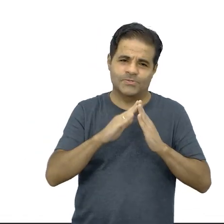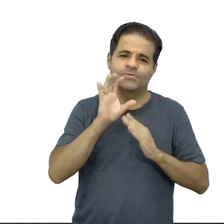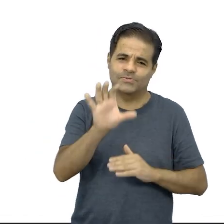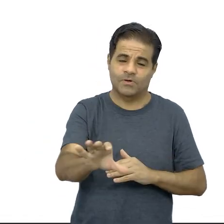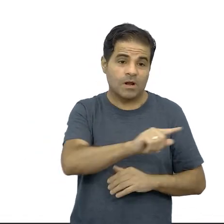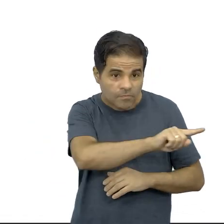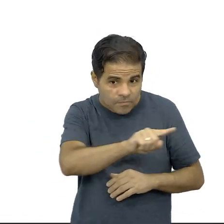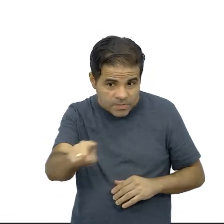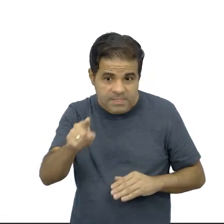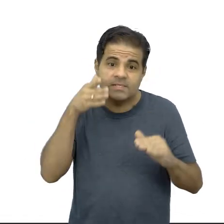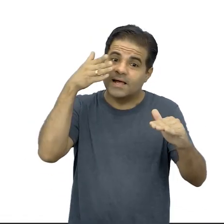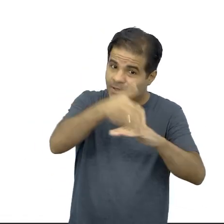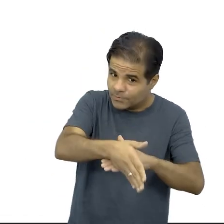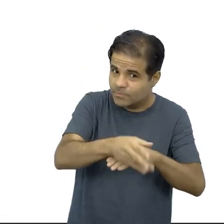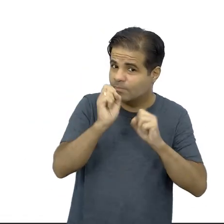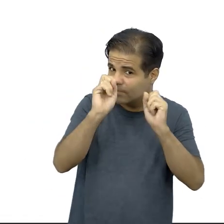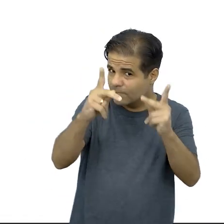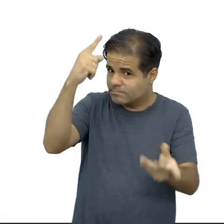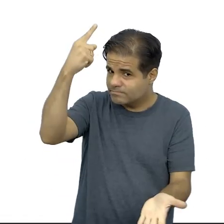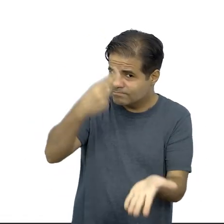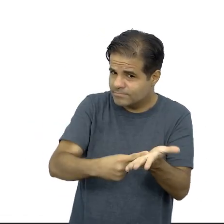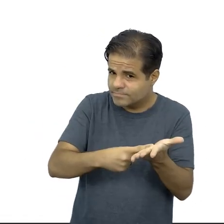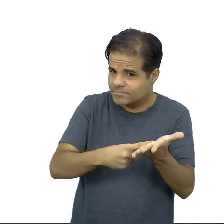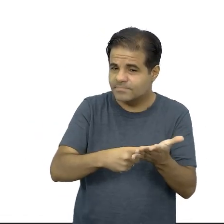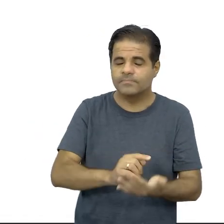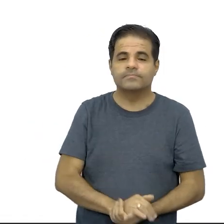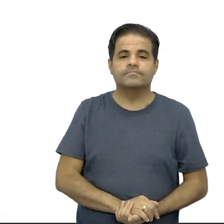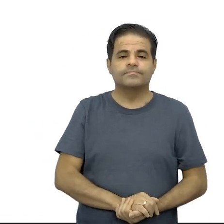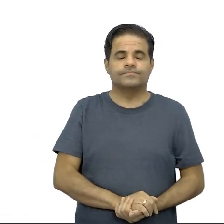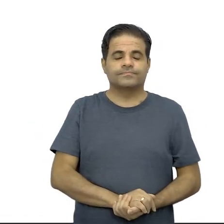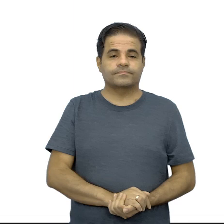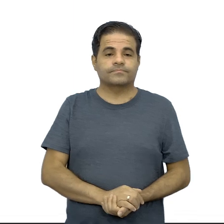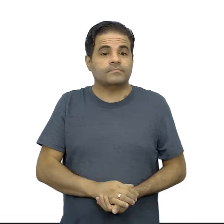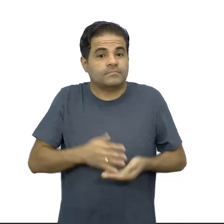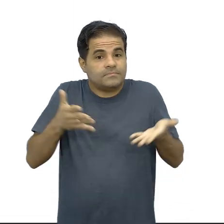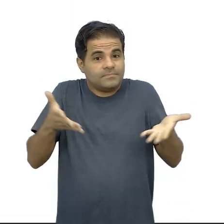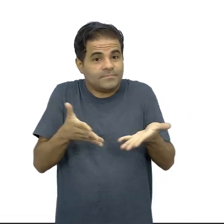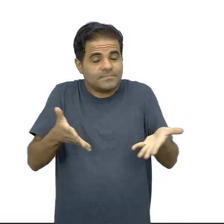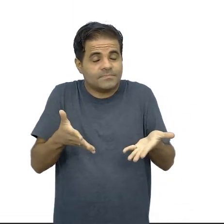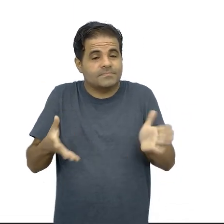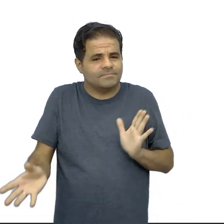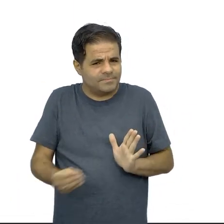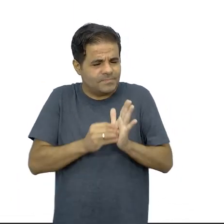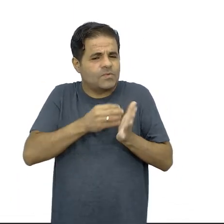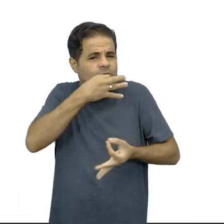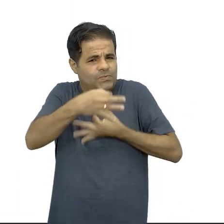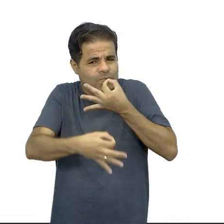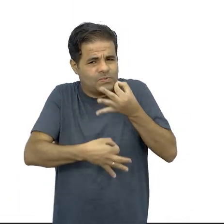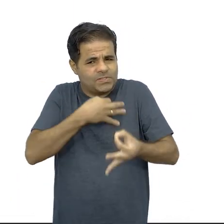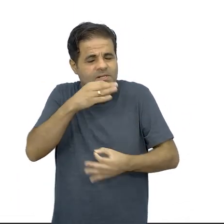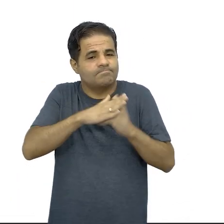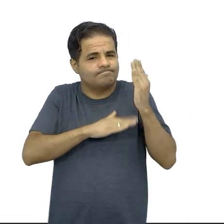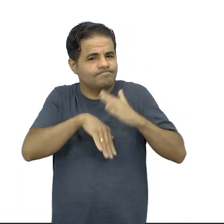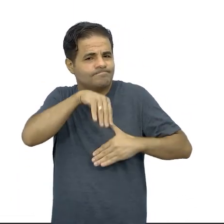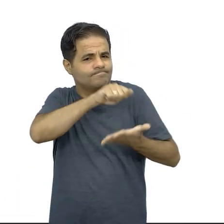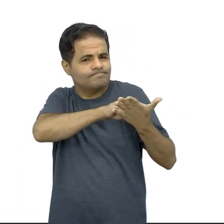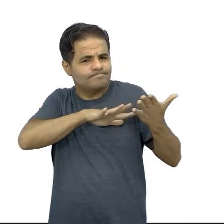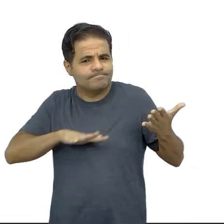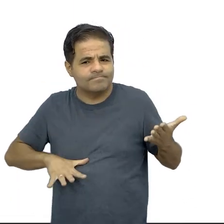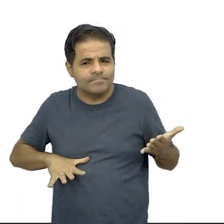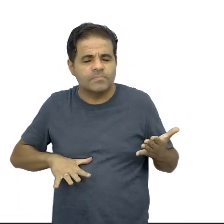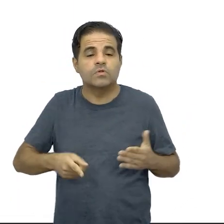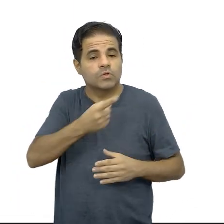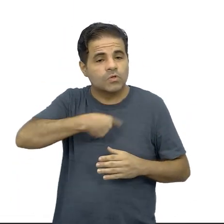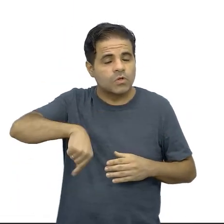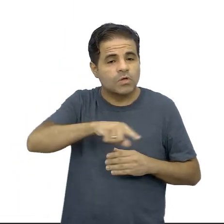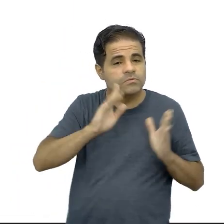que vocês atuam, ok? Bom, ainda nesse movimento, né, de deixar algumas sugestões de atividades,